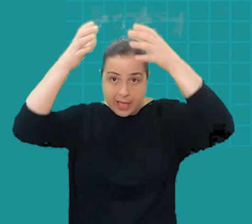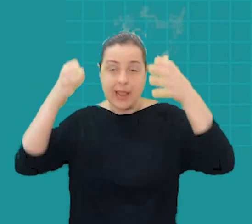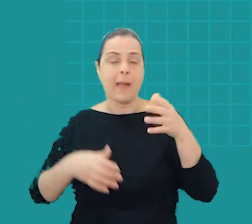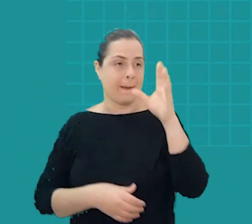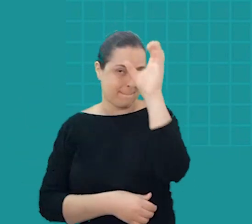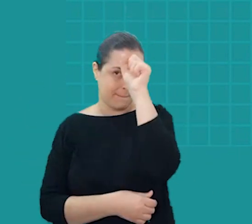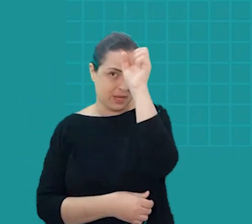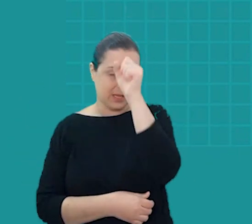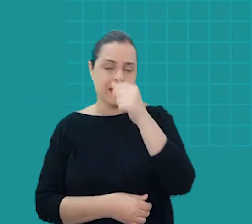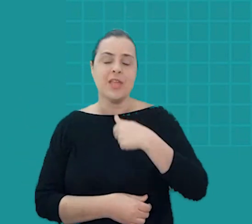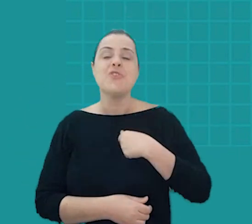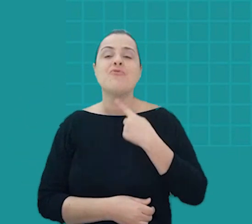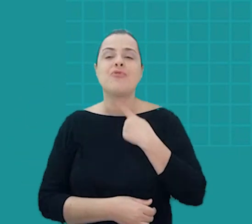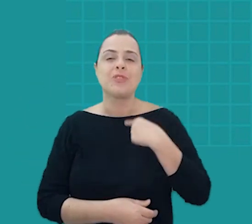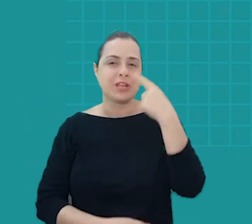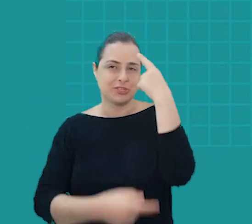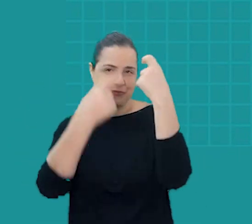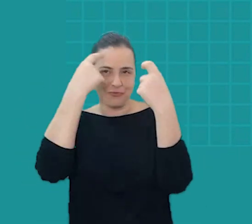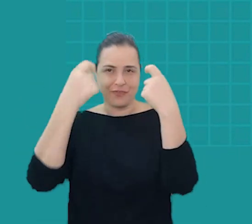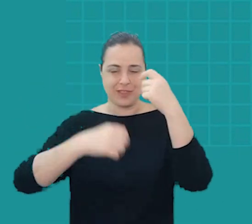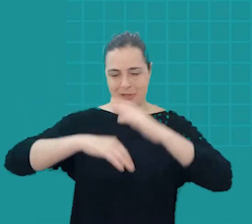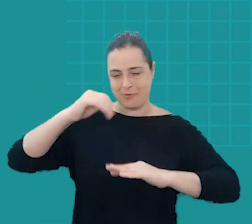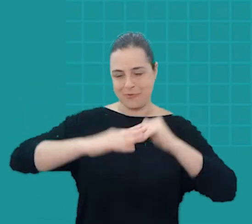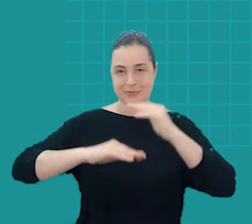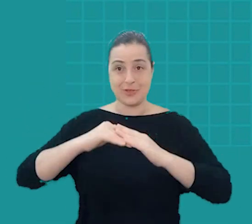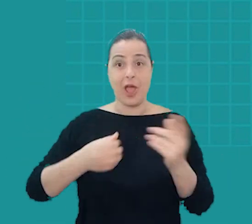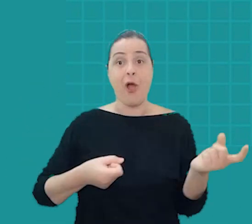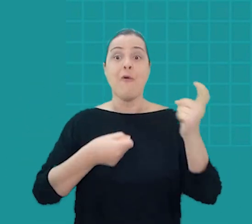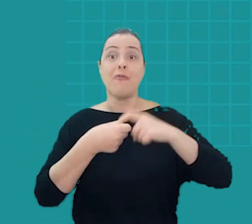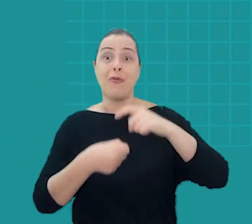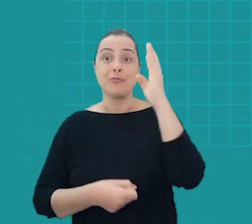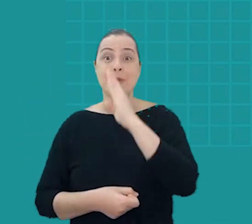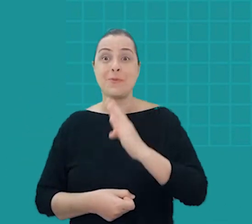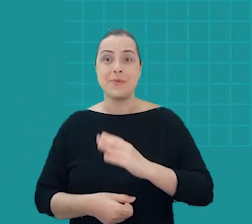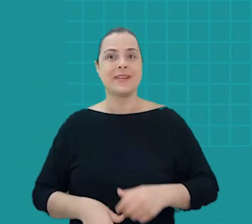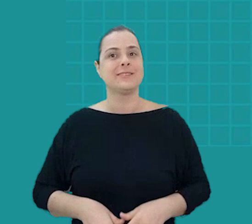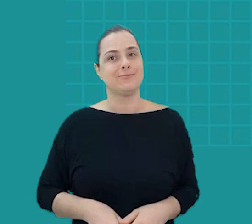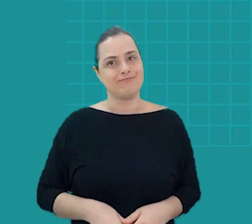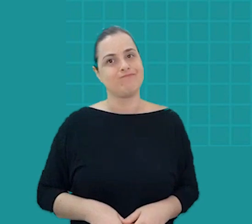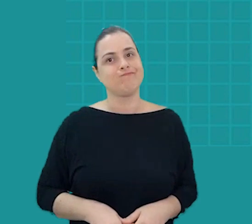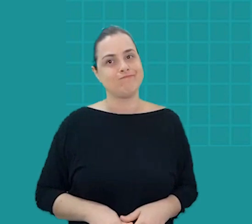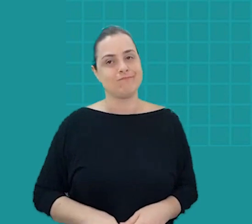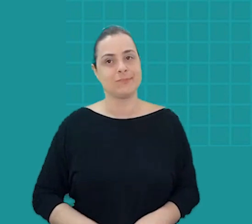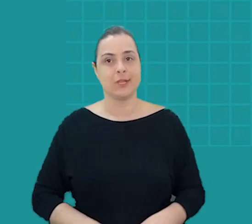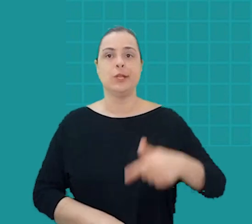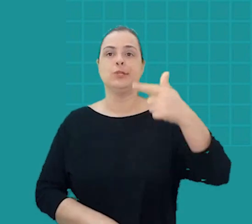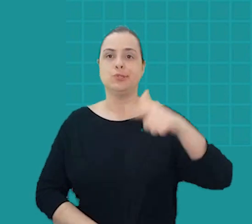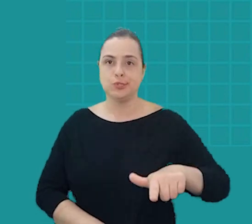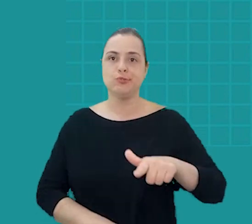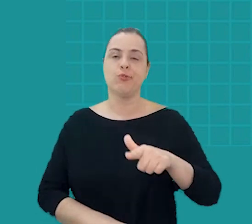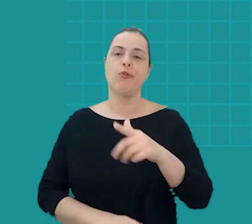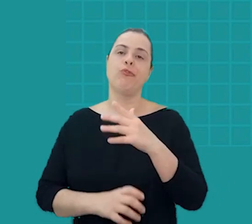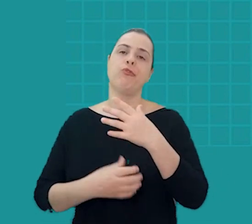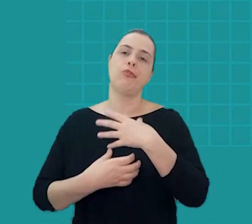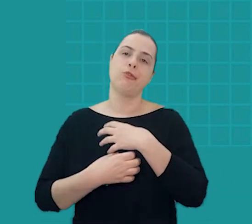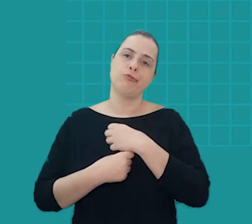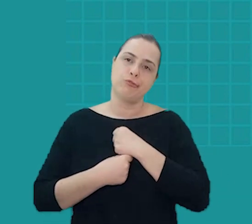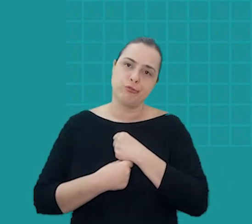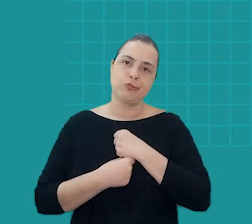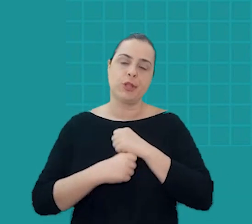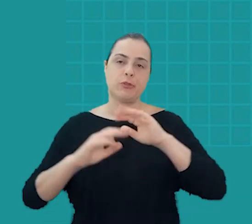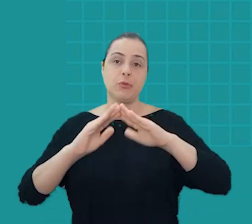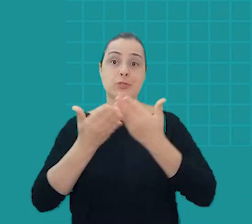rego, pergunto de coisas, tá? Que foi dessa figurinha. E eu também percebi que eu podia